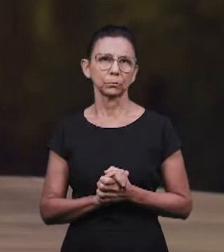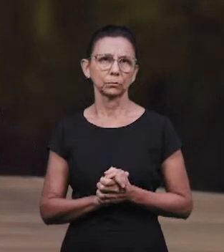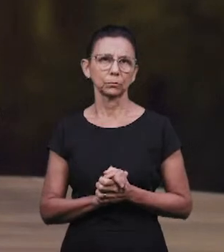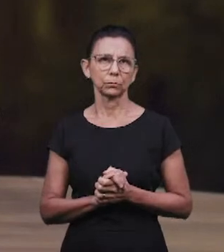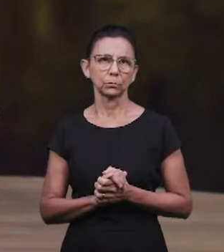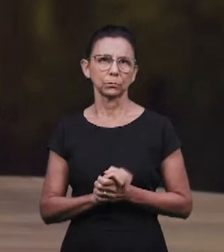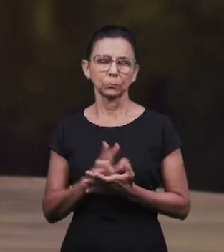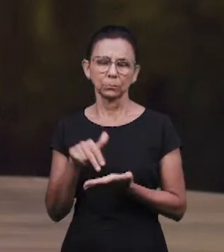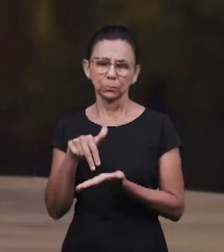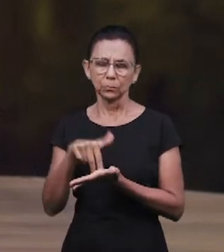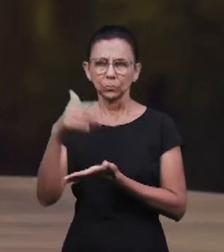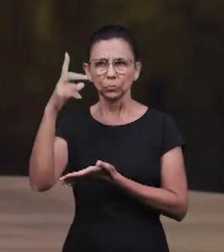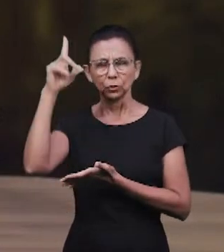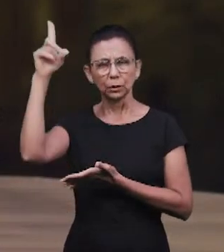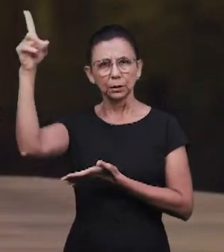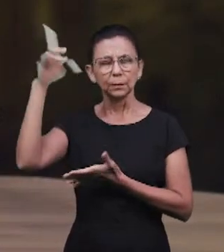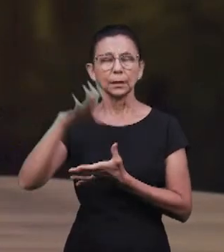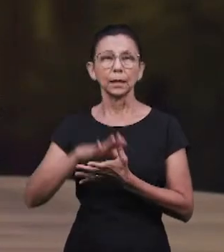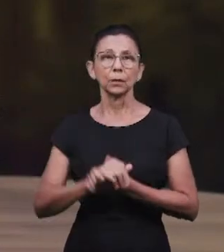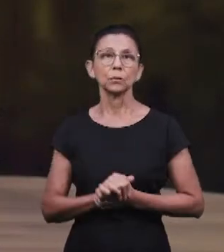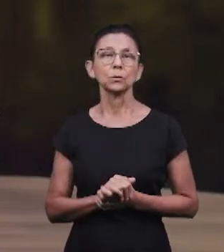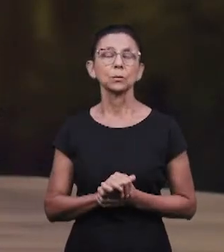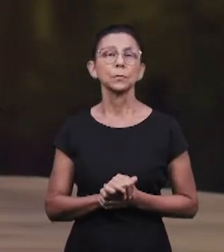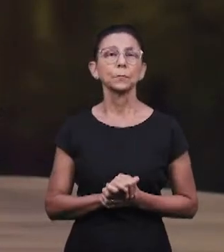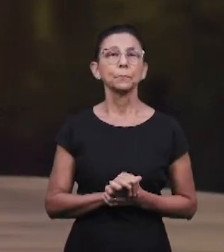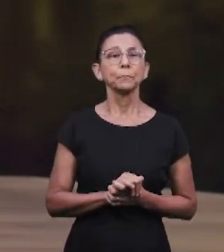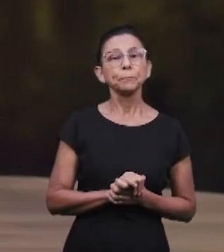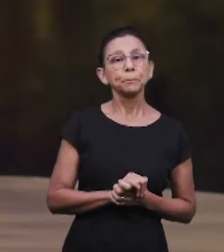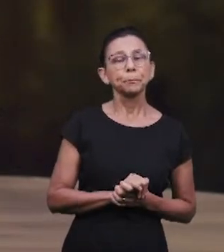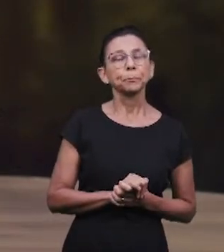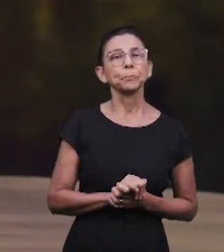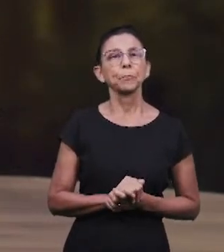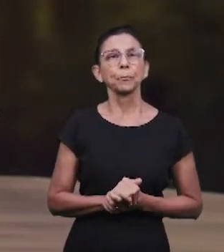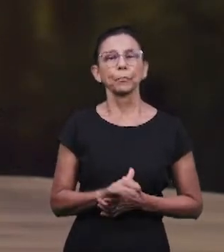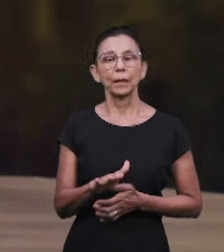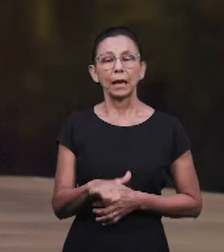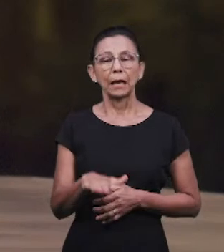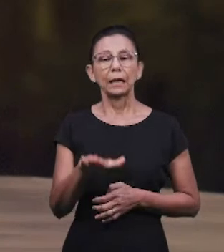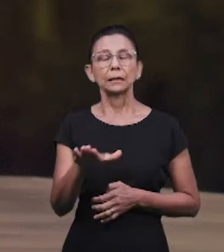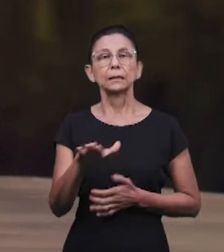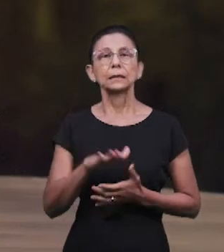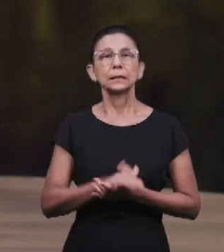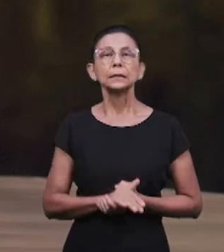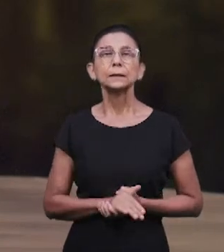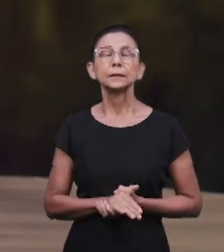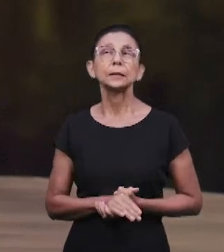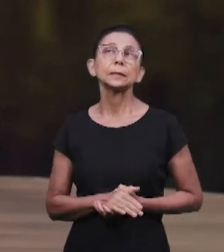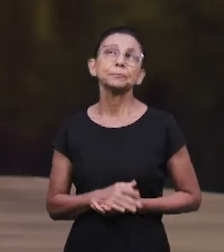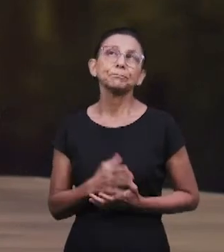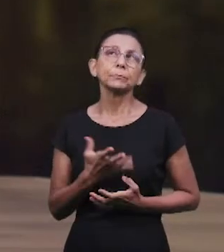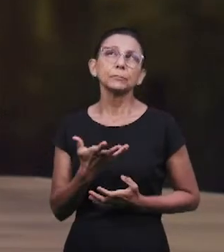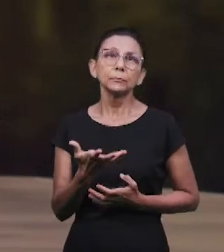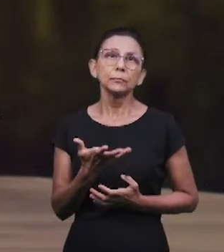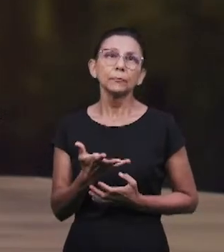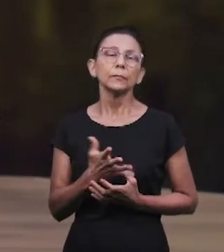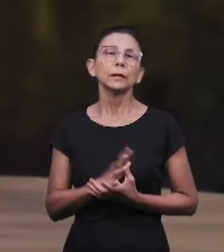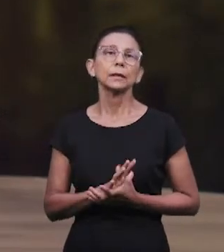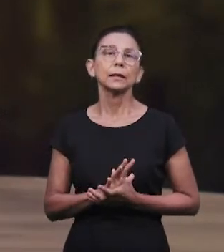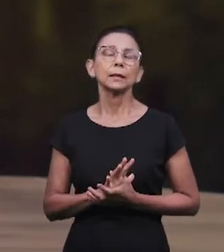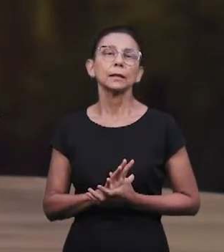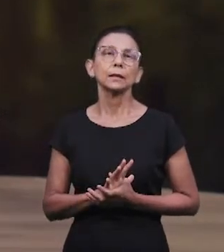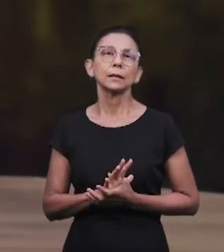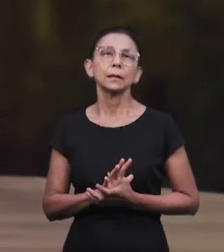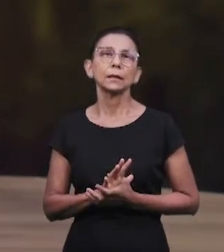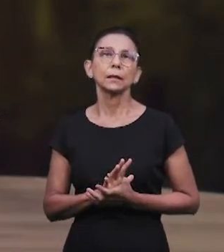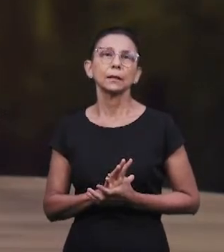andar. A tendência da criança é fazer a sua vontade. Ela